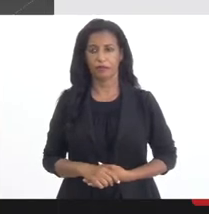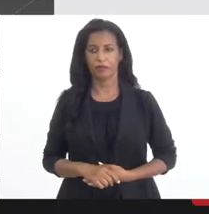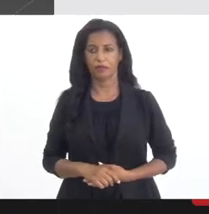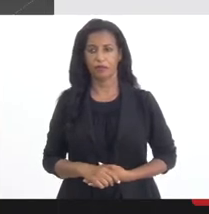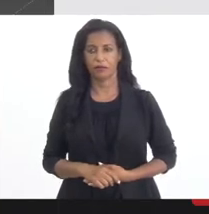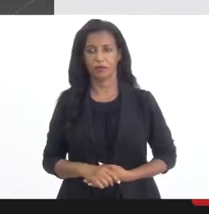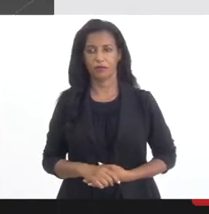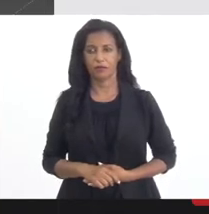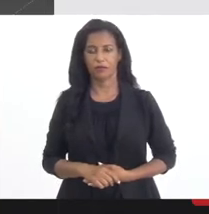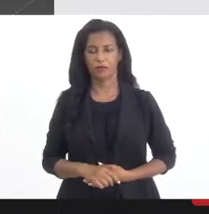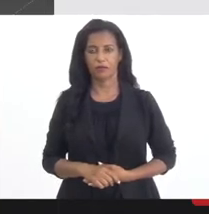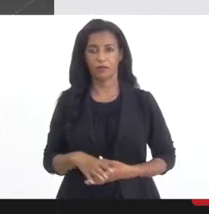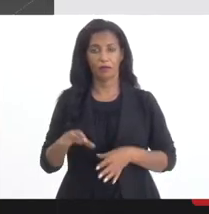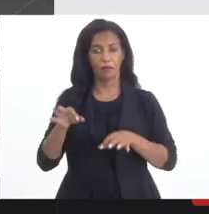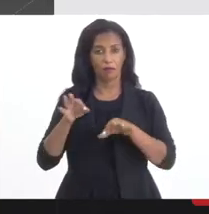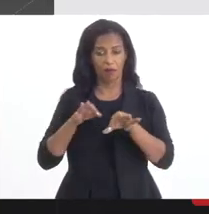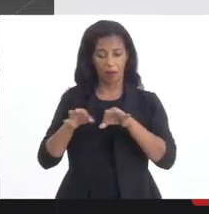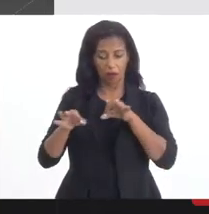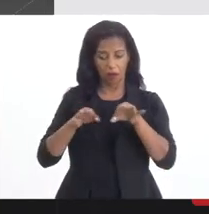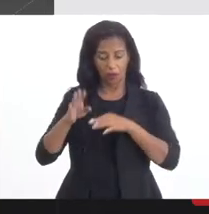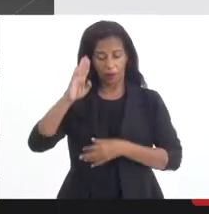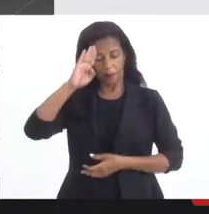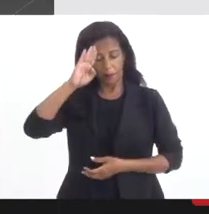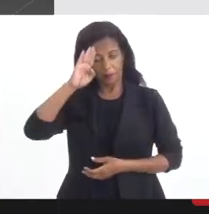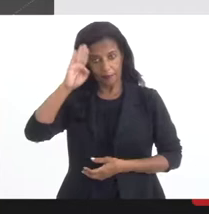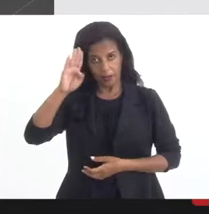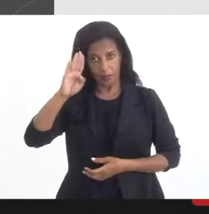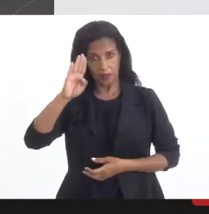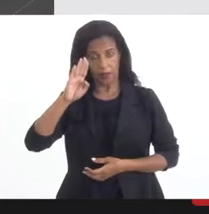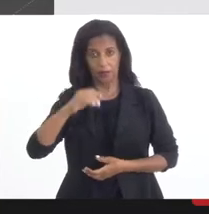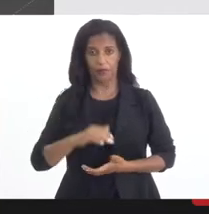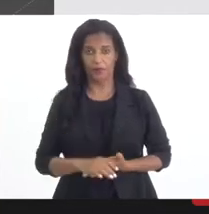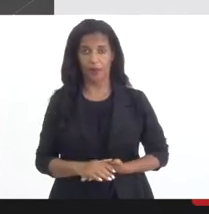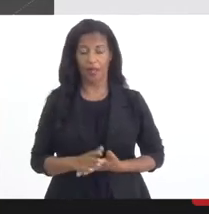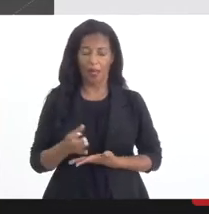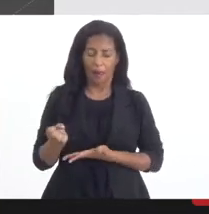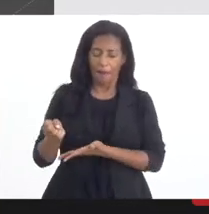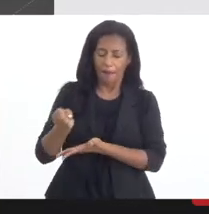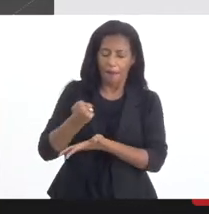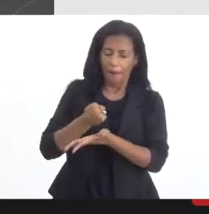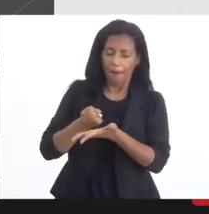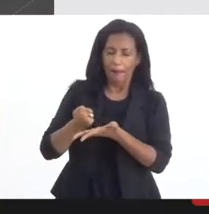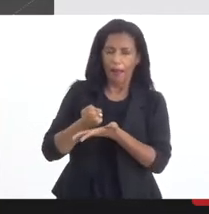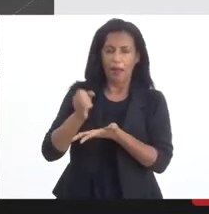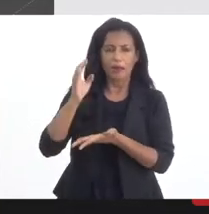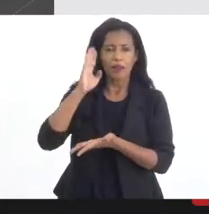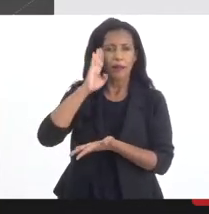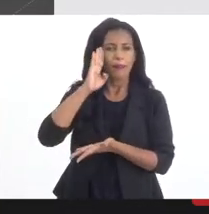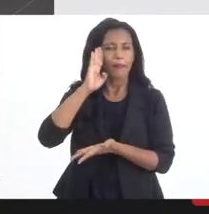A condição principal, e eu reitero, a condição básica principal é